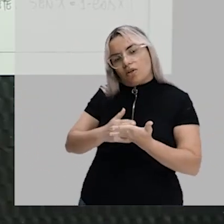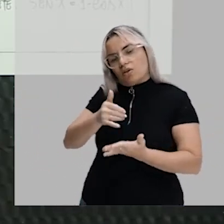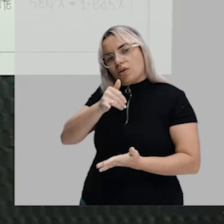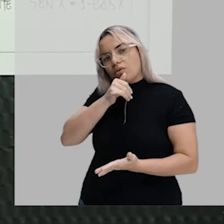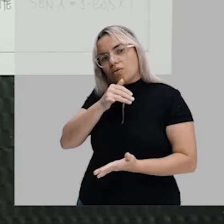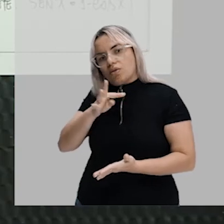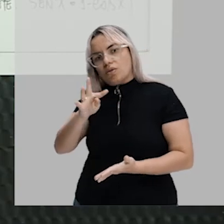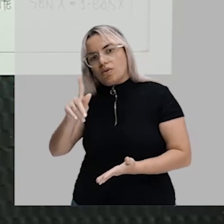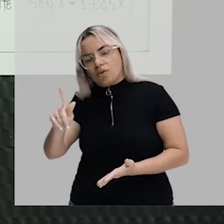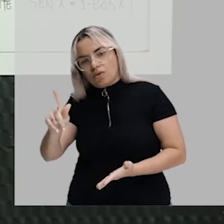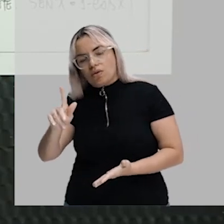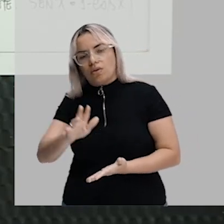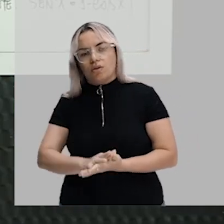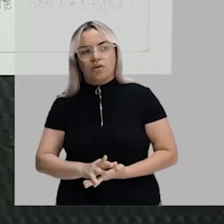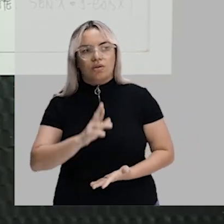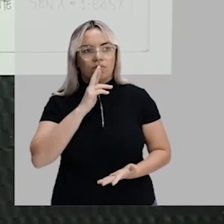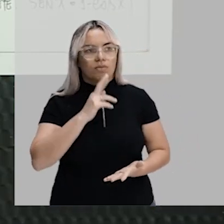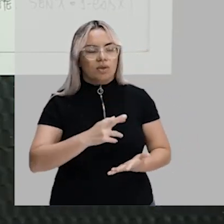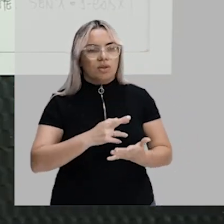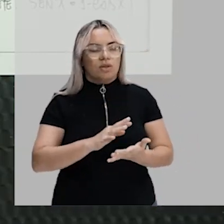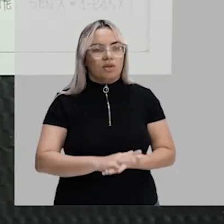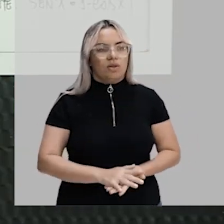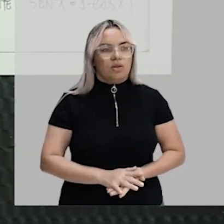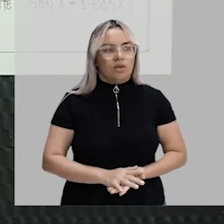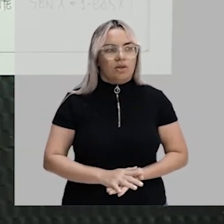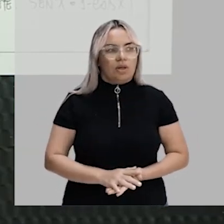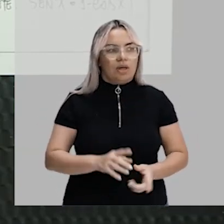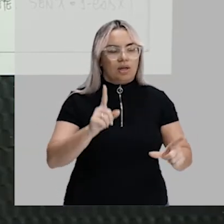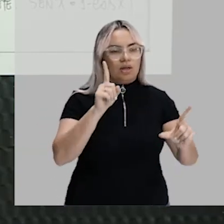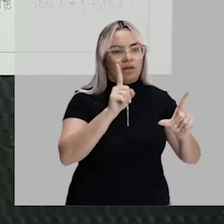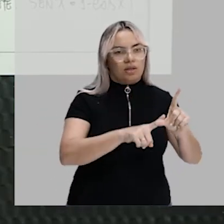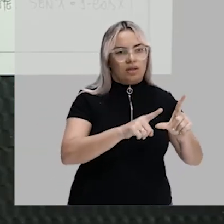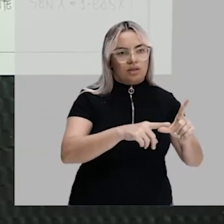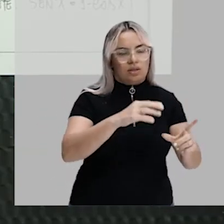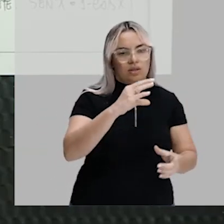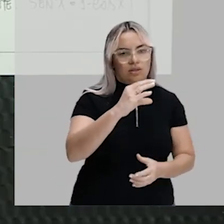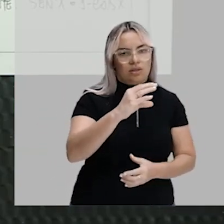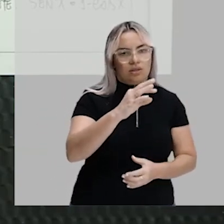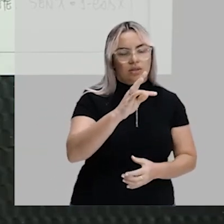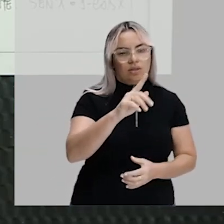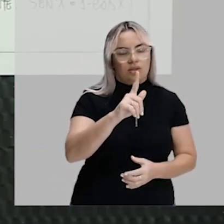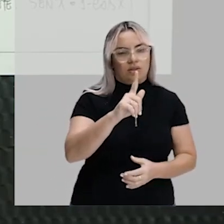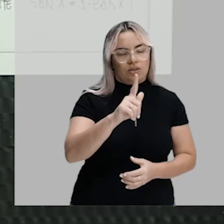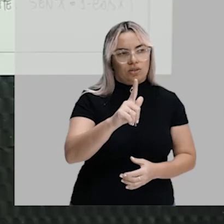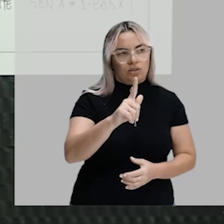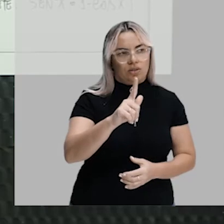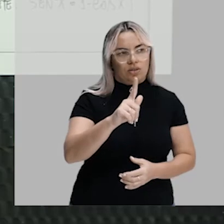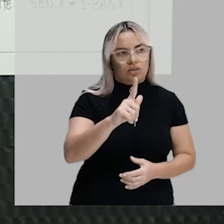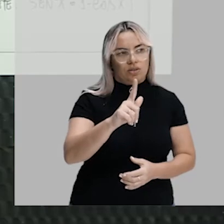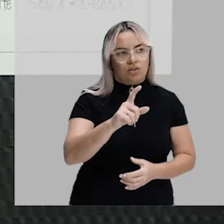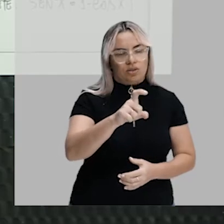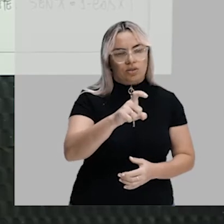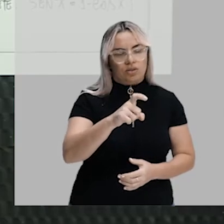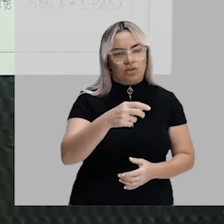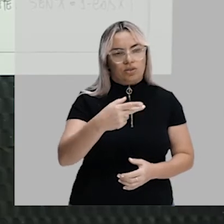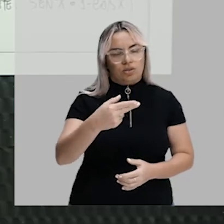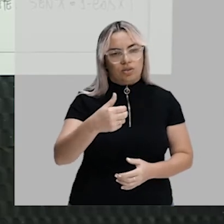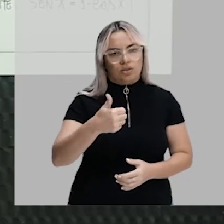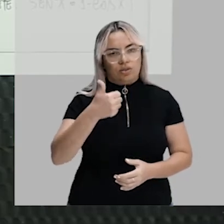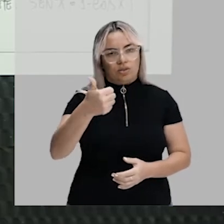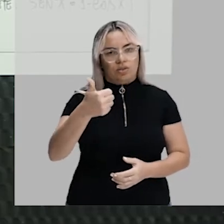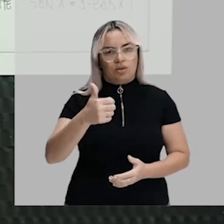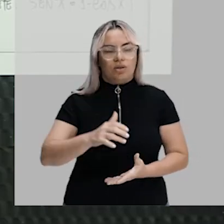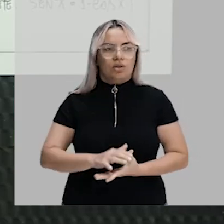letra C aqui tangente de x = 1 letra C Tang